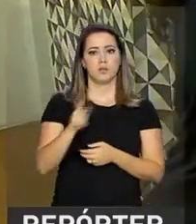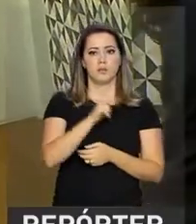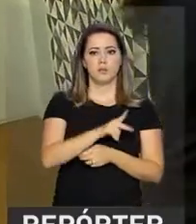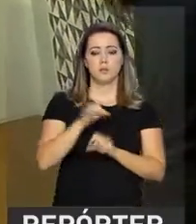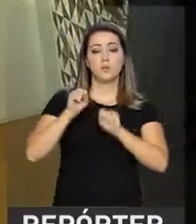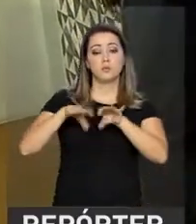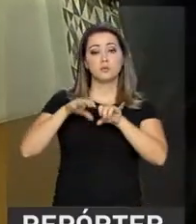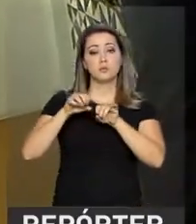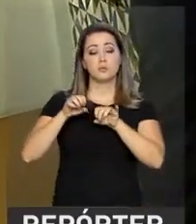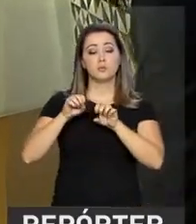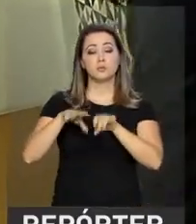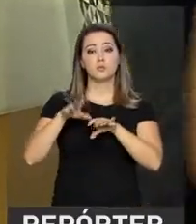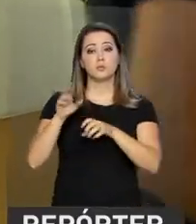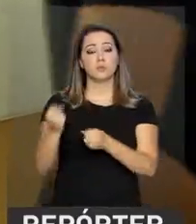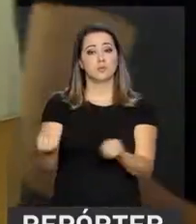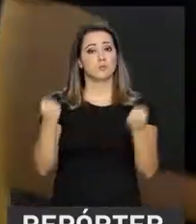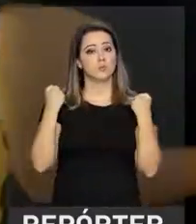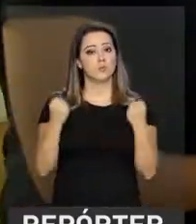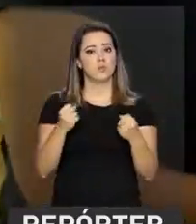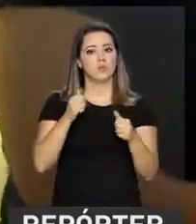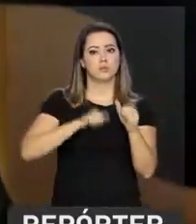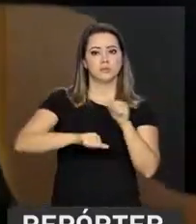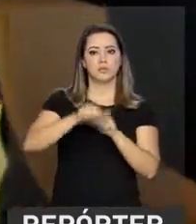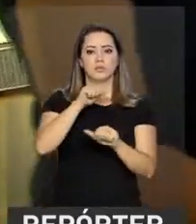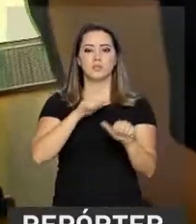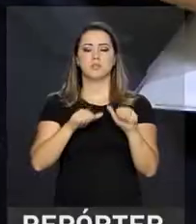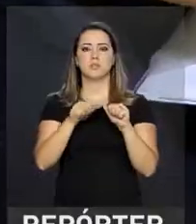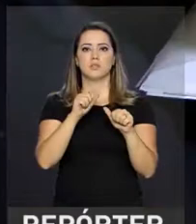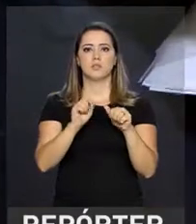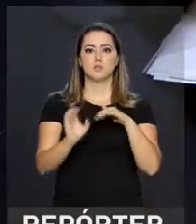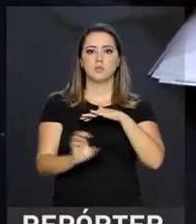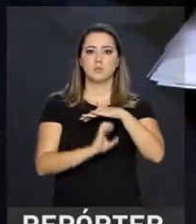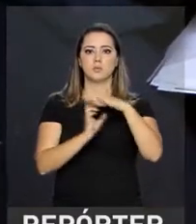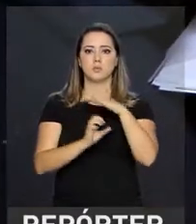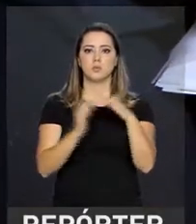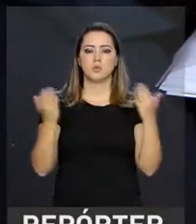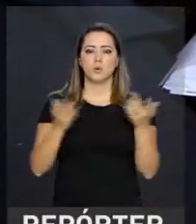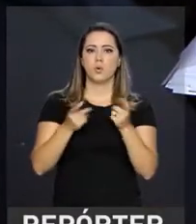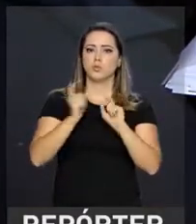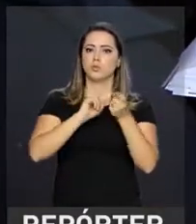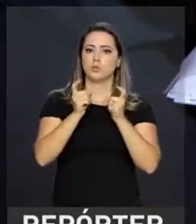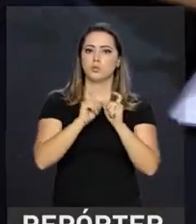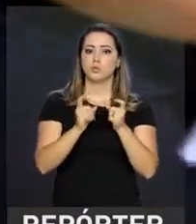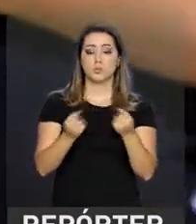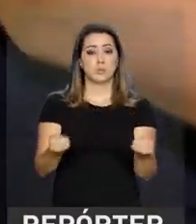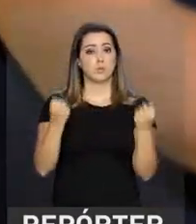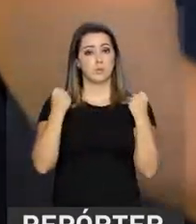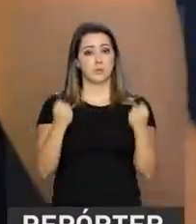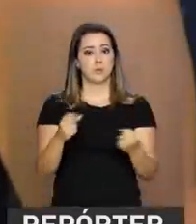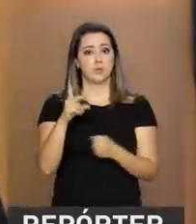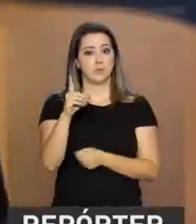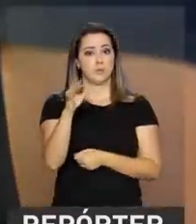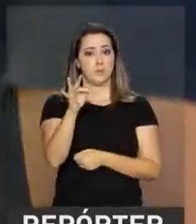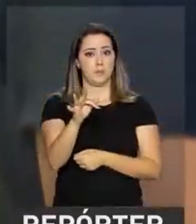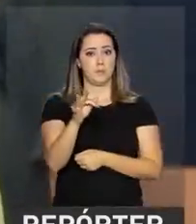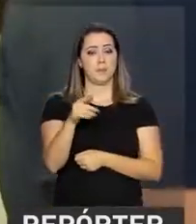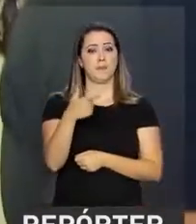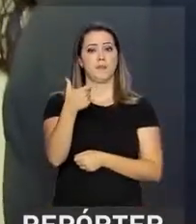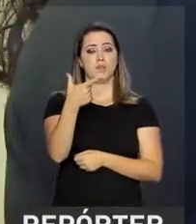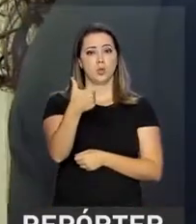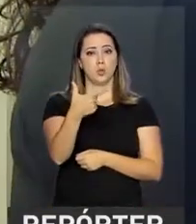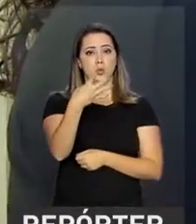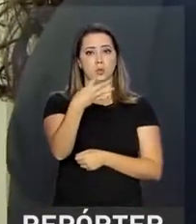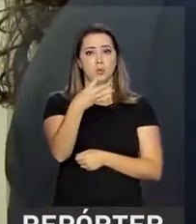de educação física, ela virou empresária para ajudar o marido. Hoje, administra uma academia no Distrito Federal com